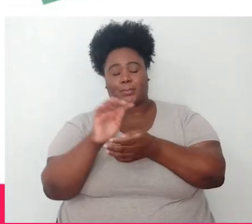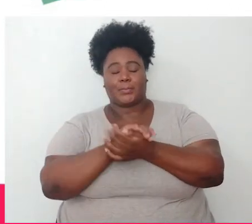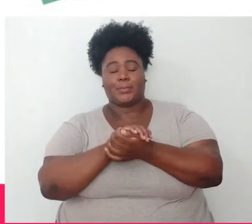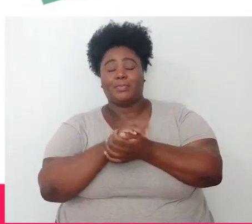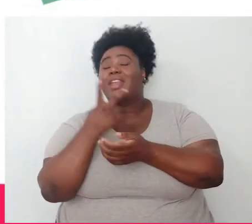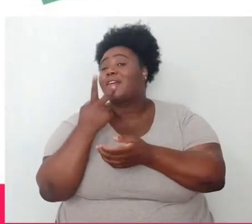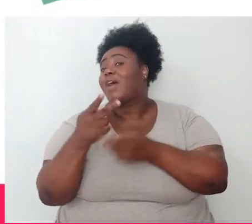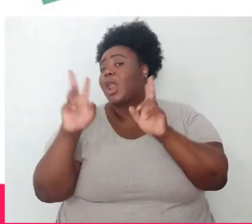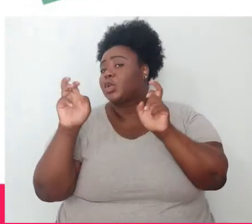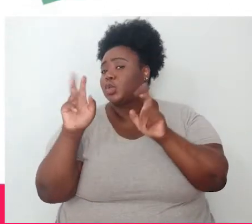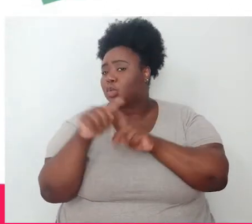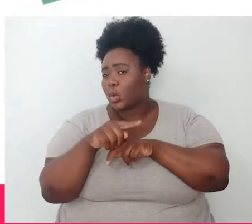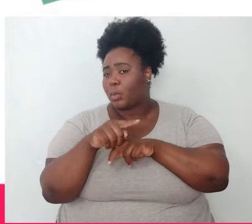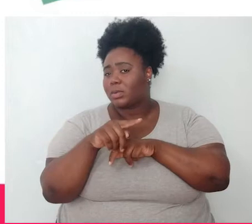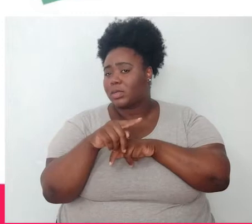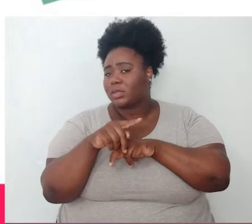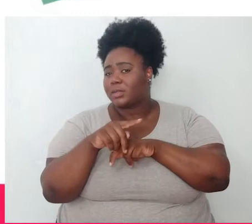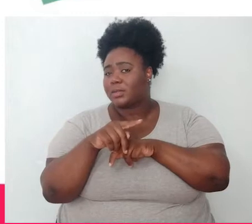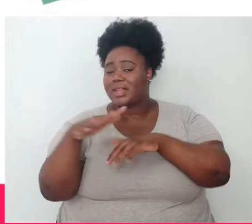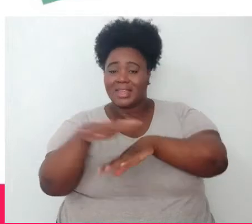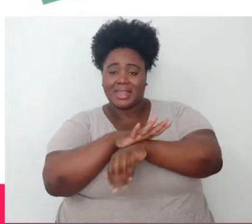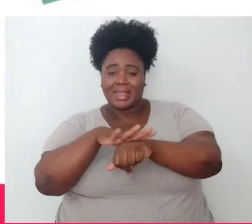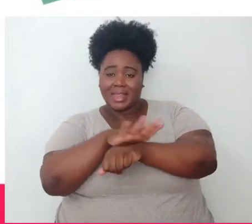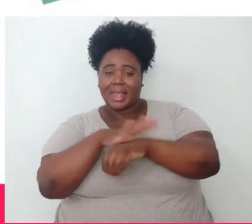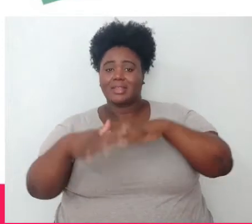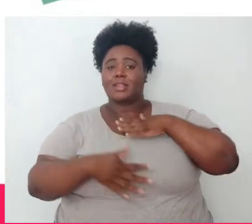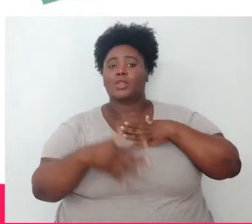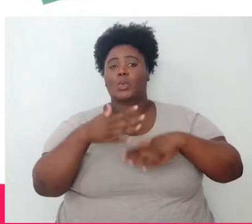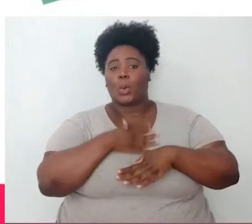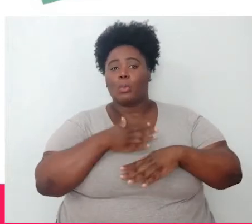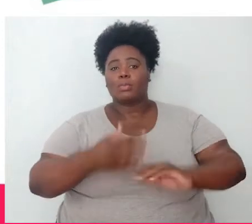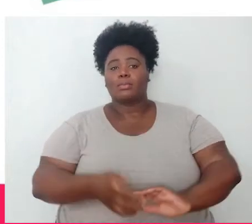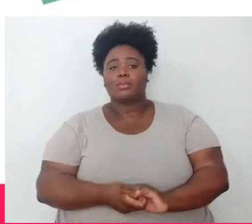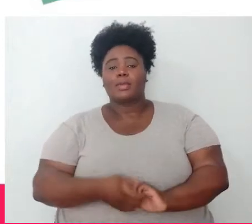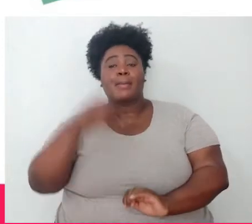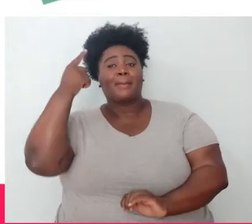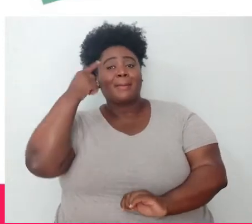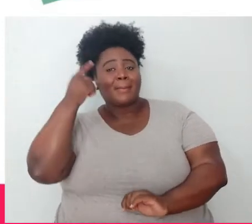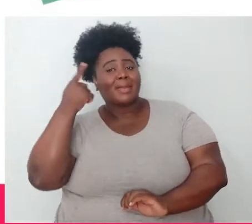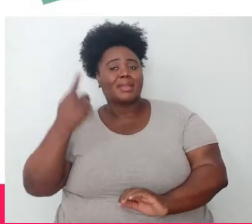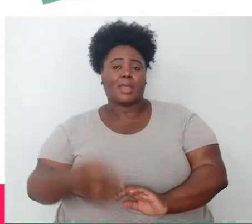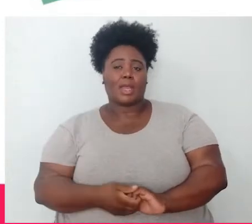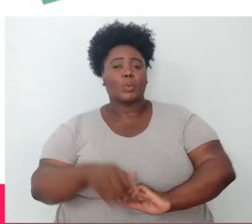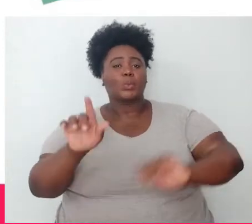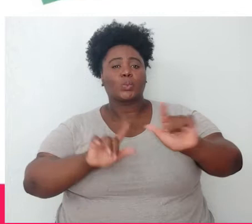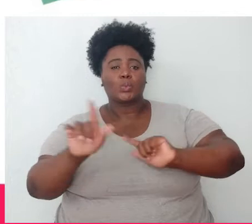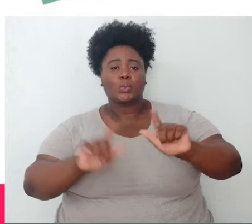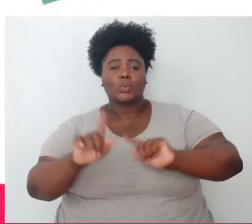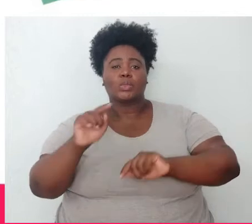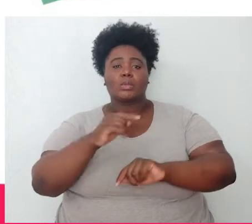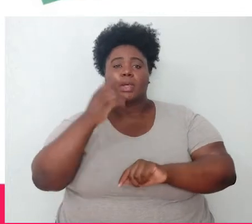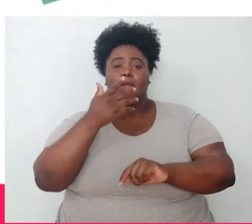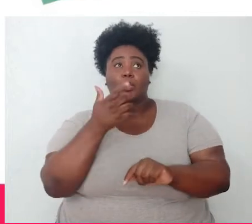E falando sobre essa questão da racialização do corpo, né? Pensar o trabalho de uma